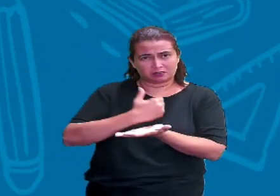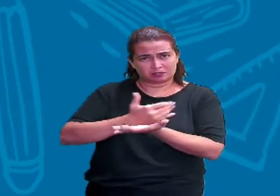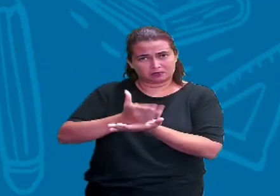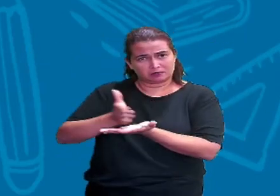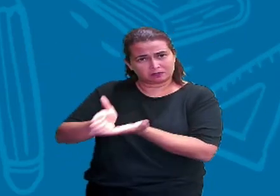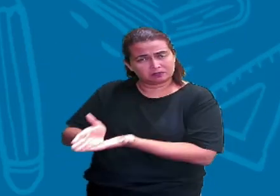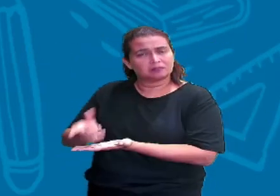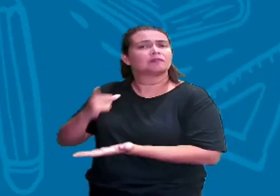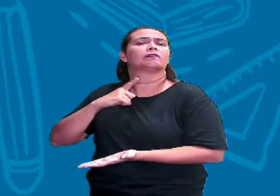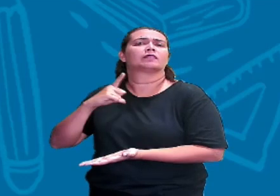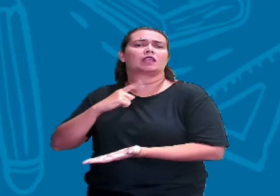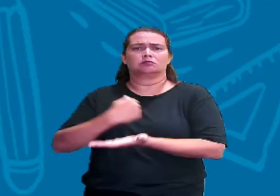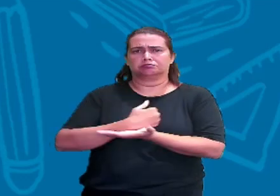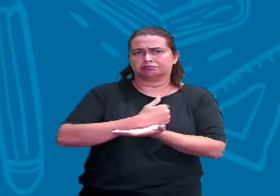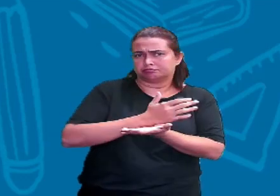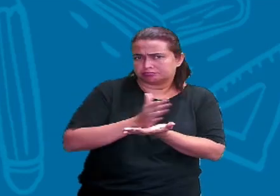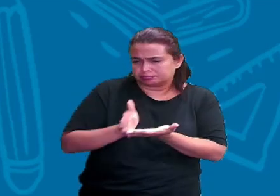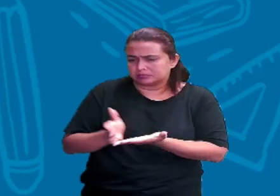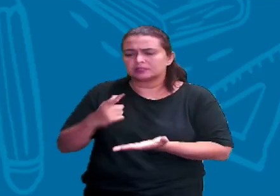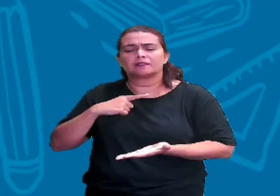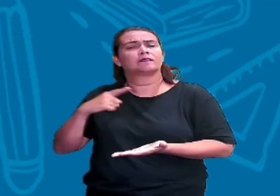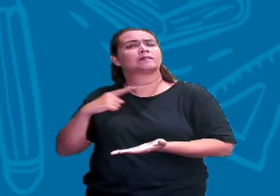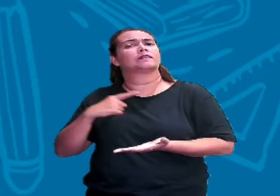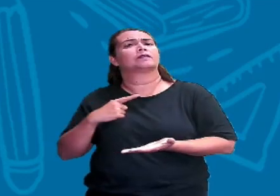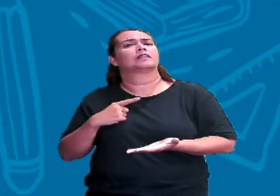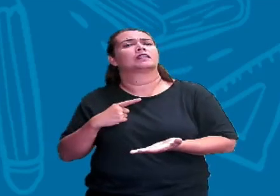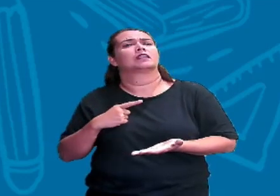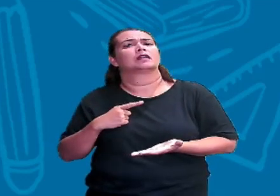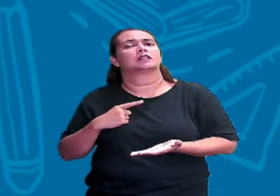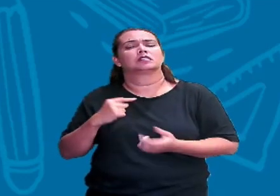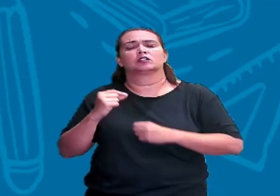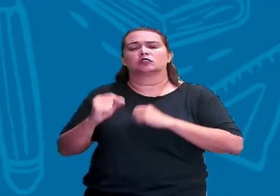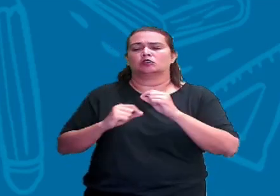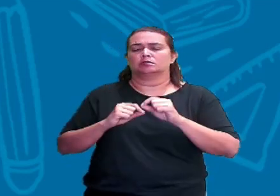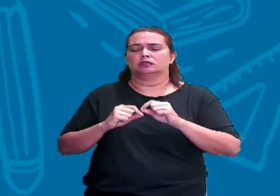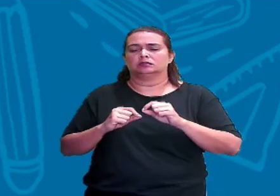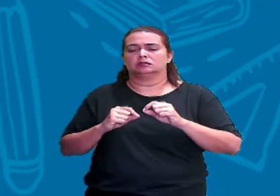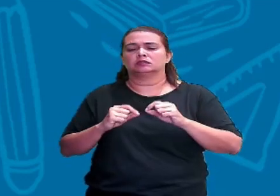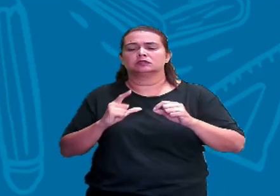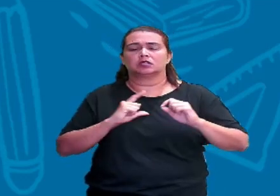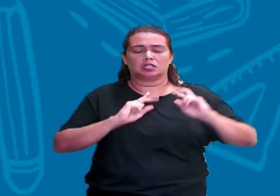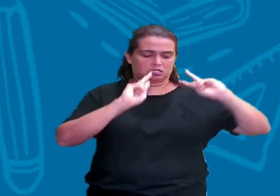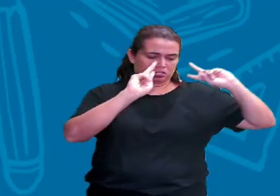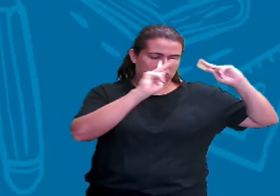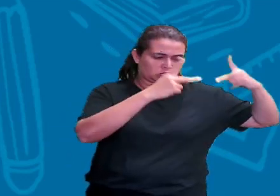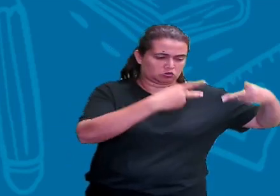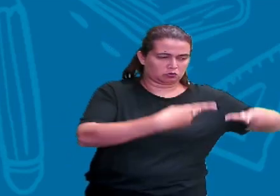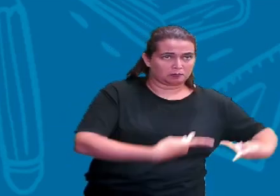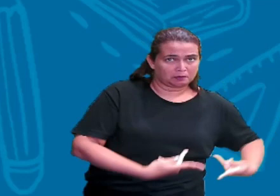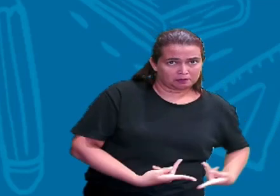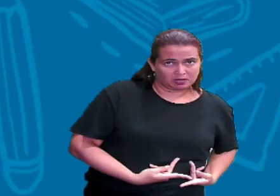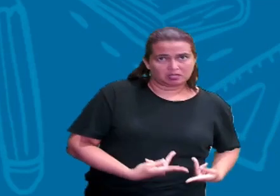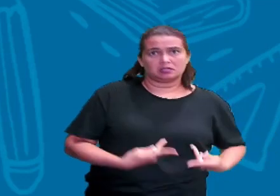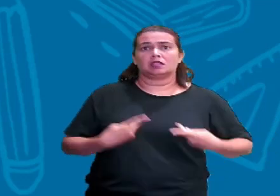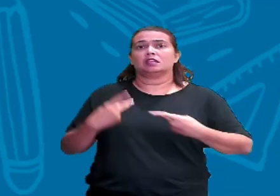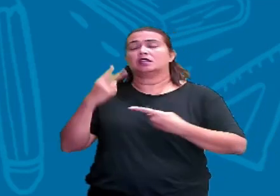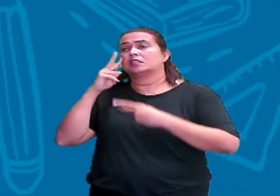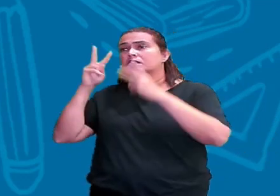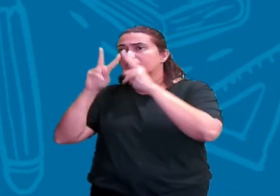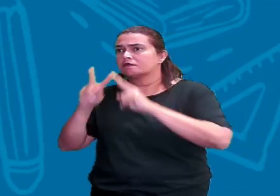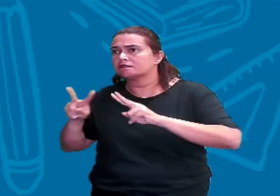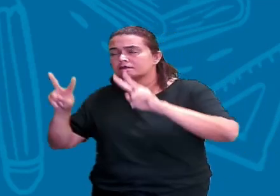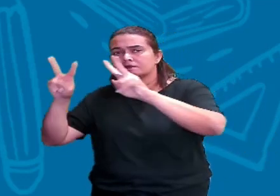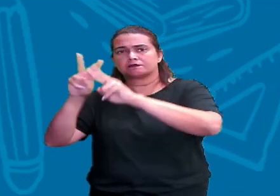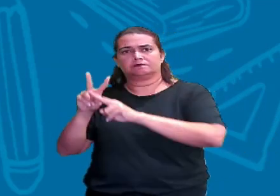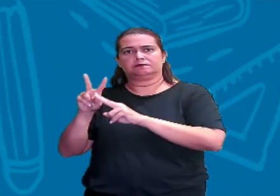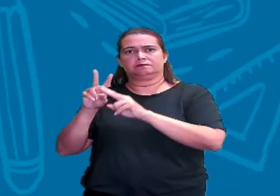grosso modo, a gente tem divisão, certo? A geografia ela pode ser dividida em humana e física. A